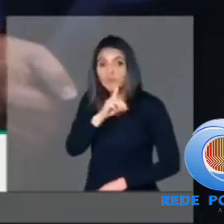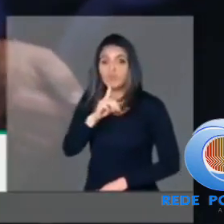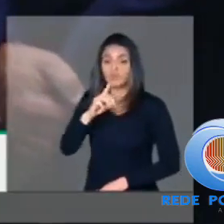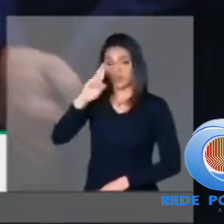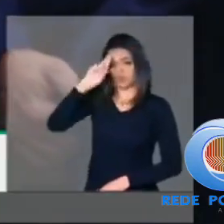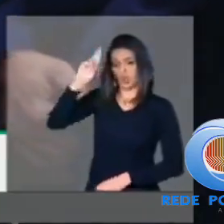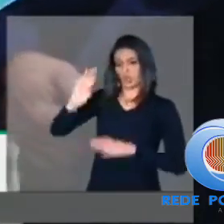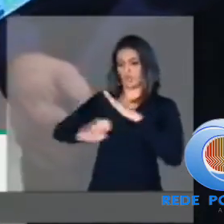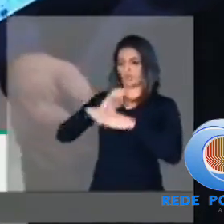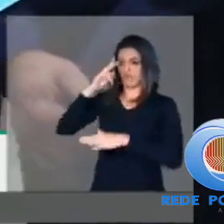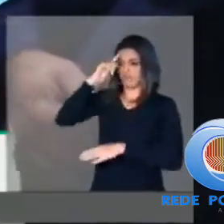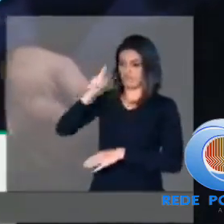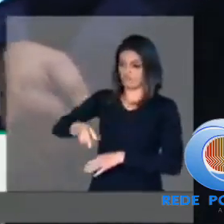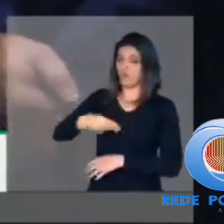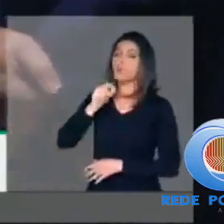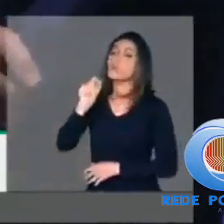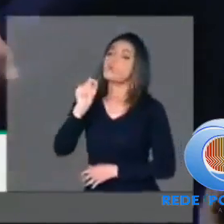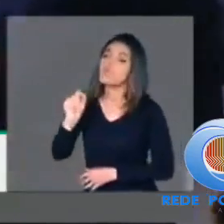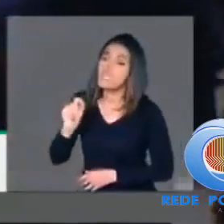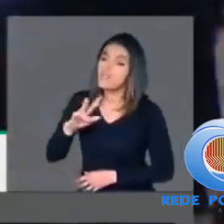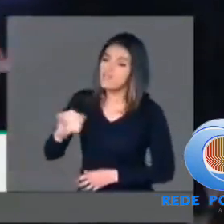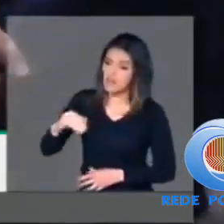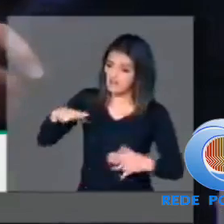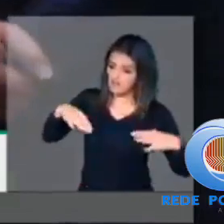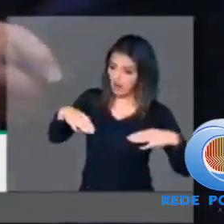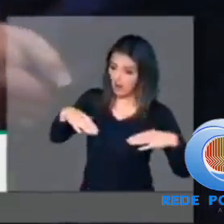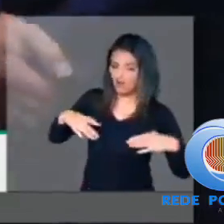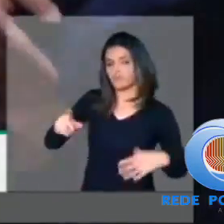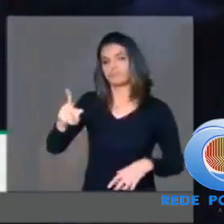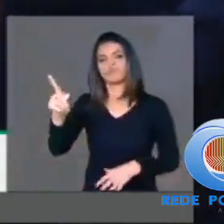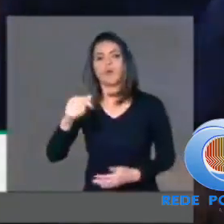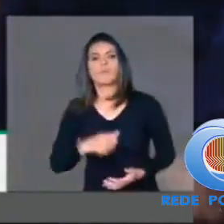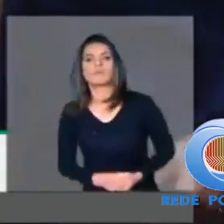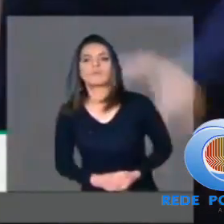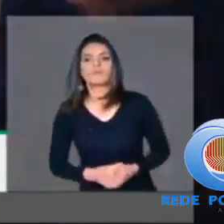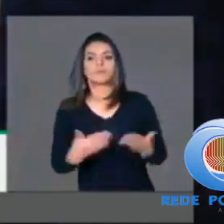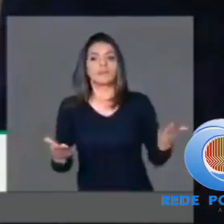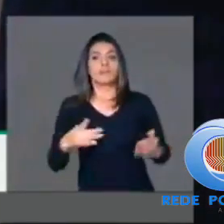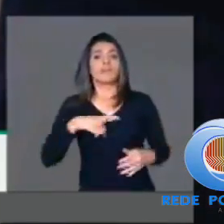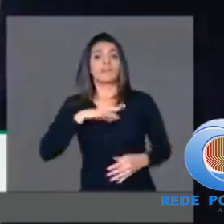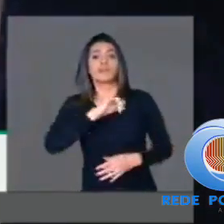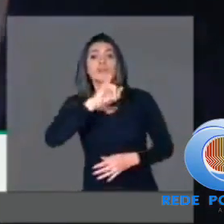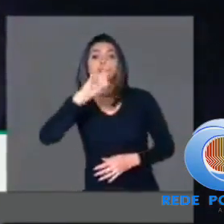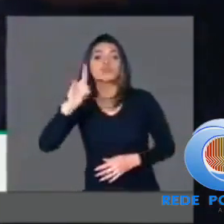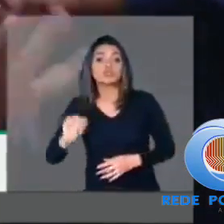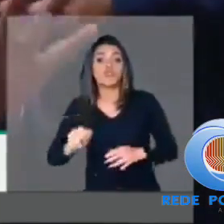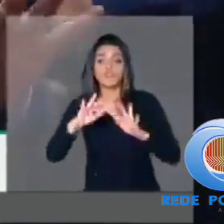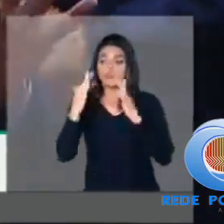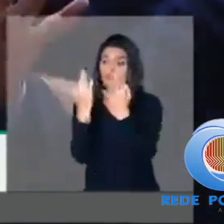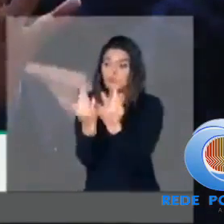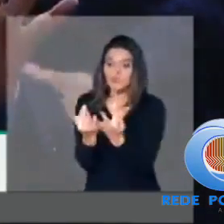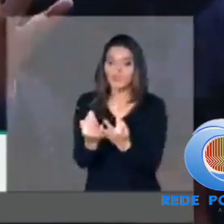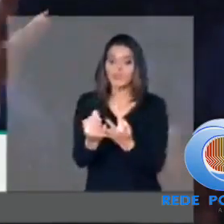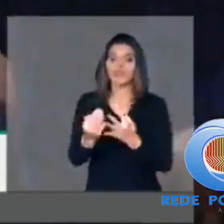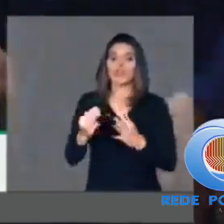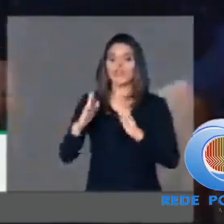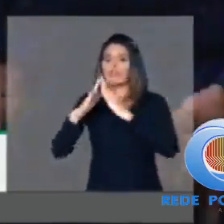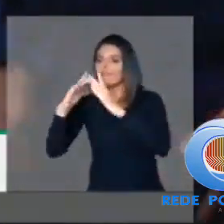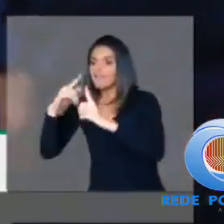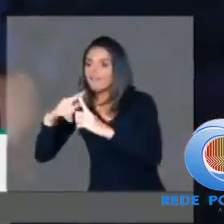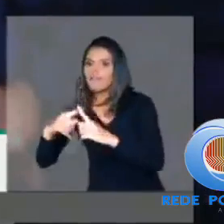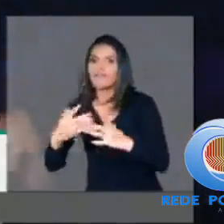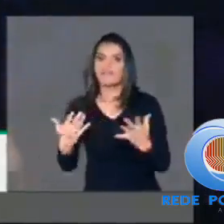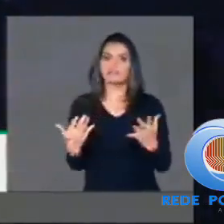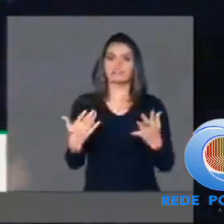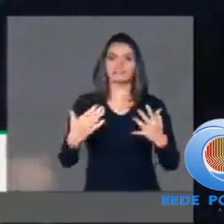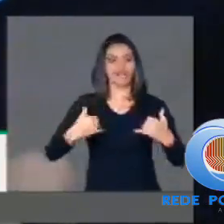da missa, do culto, do jogo, da família, da participação social, do clube, da festa, esquece, povo brasileiro.